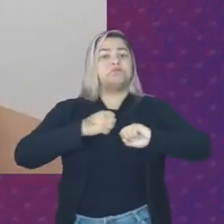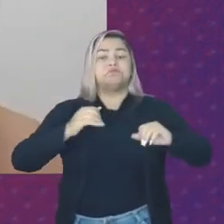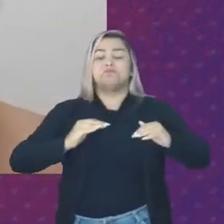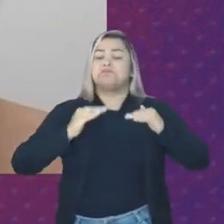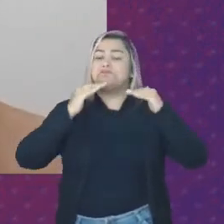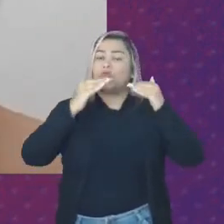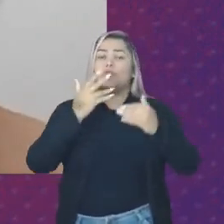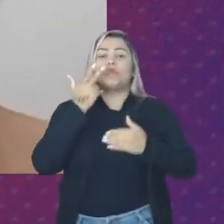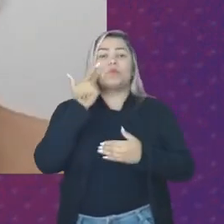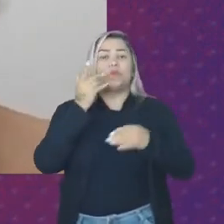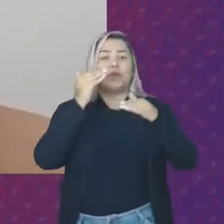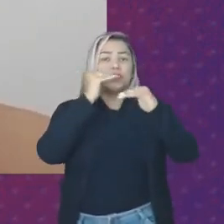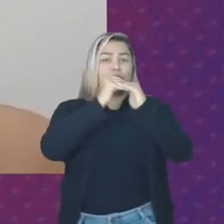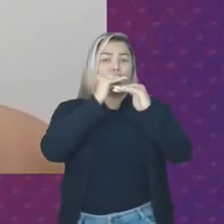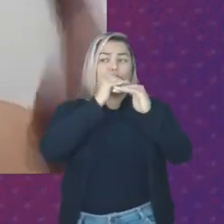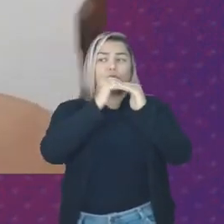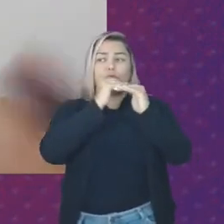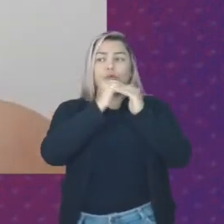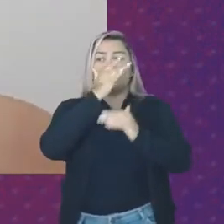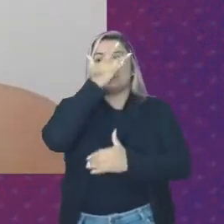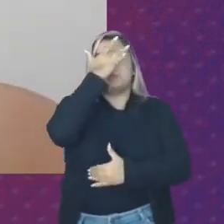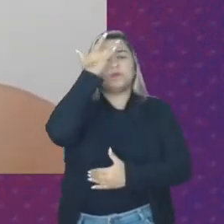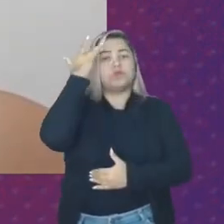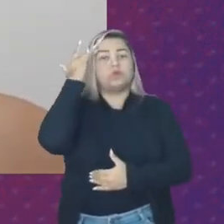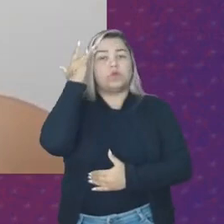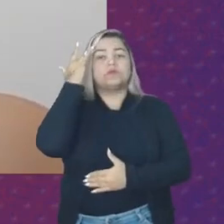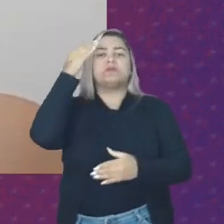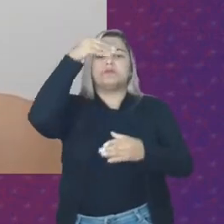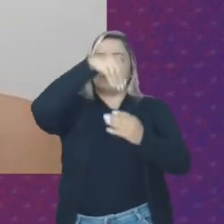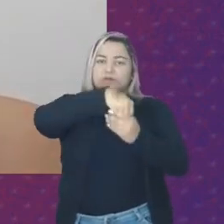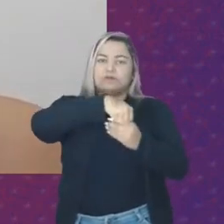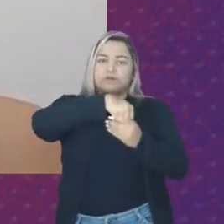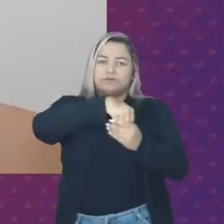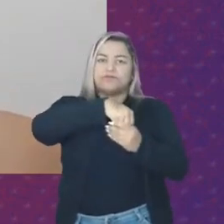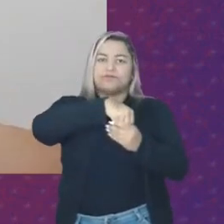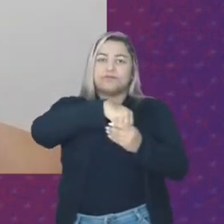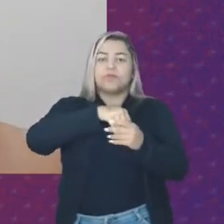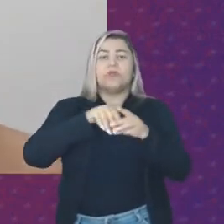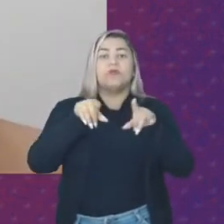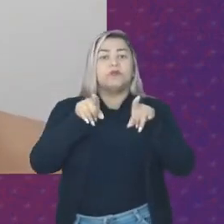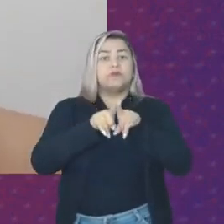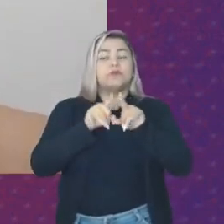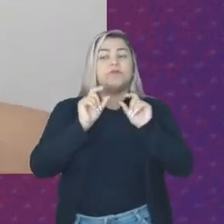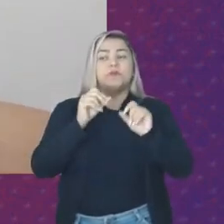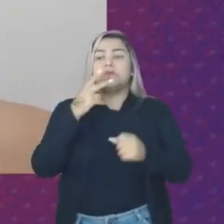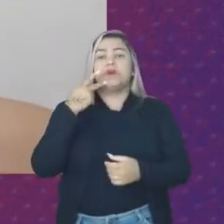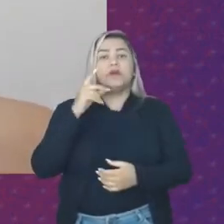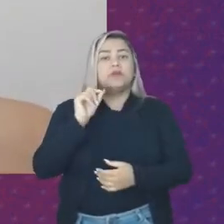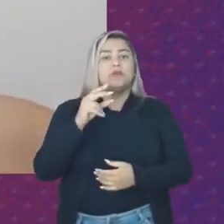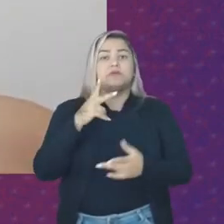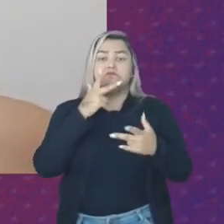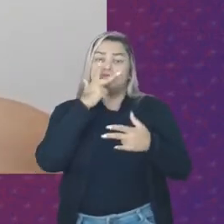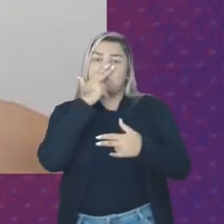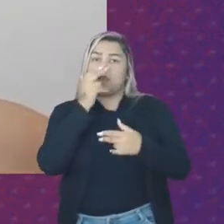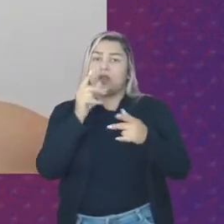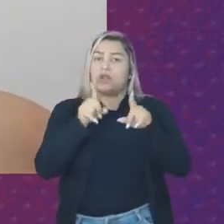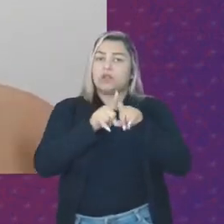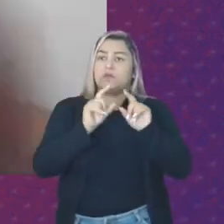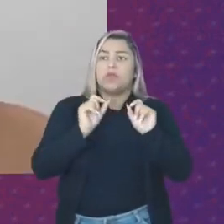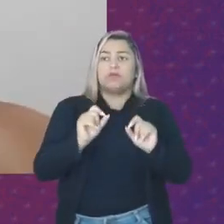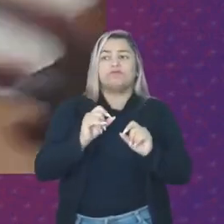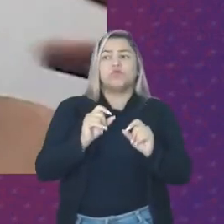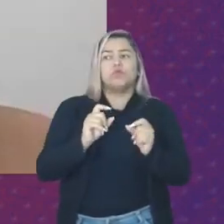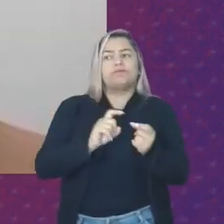bem comum. Então, essas pessoas são vistas dentro desse arquétipo do herói. Para que não pareça algo muito